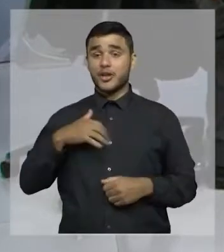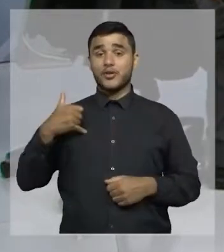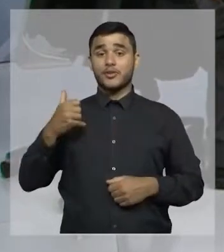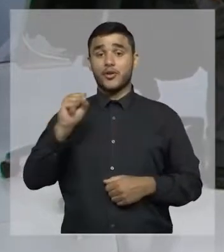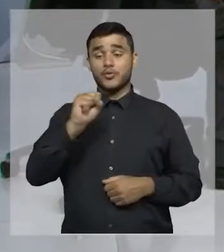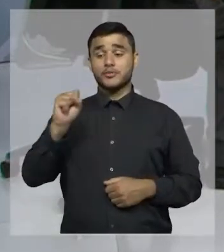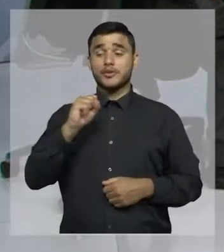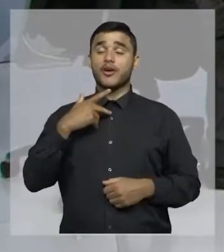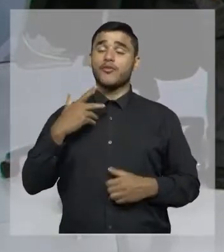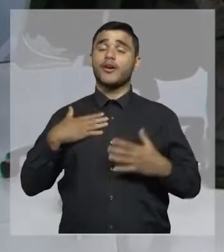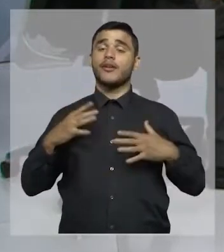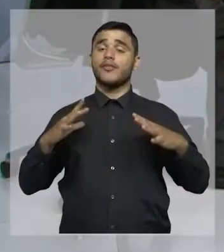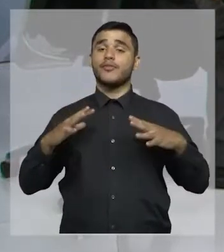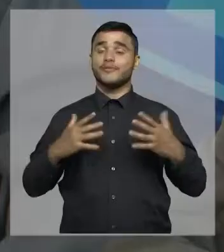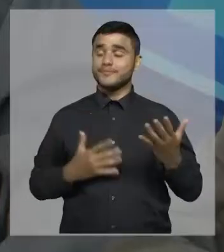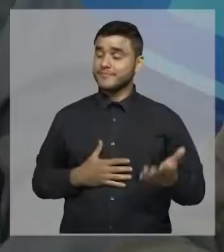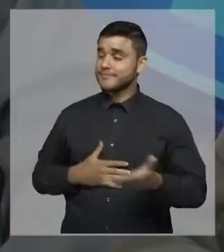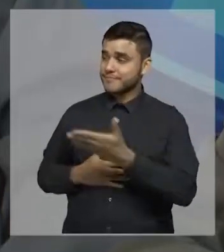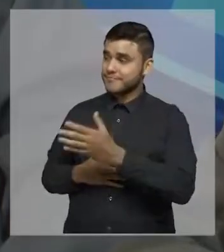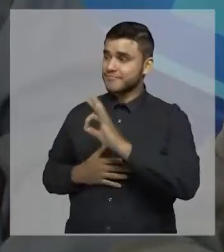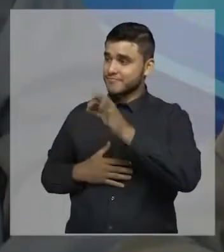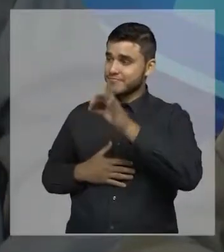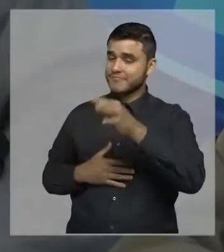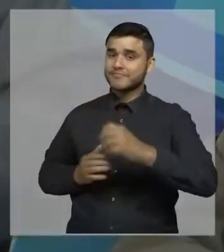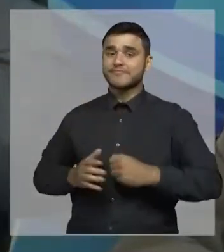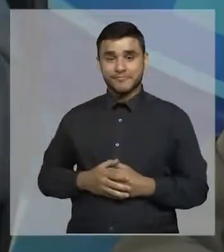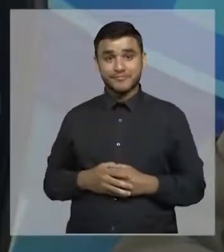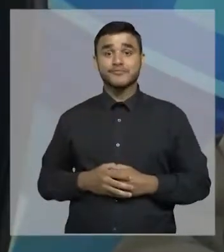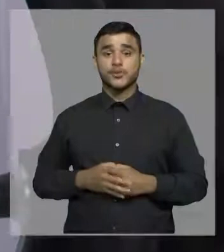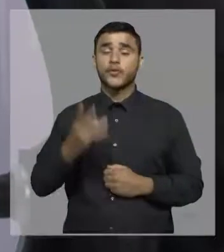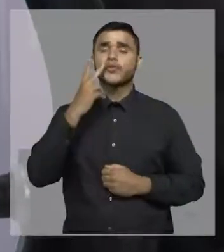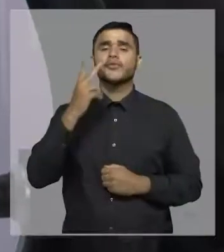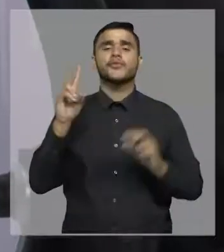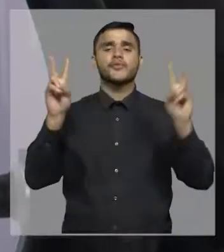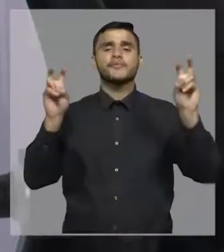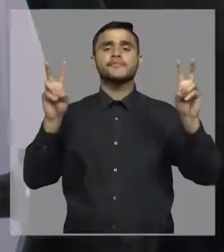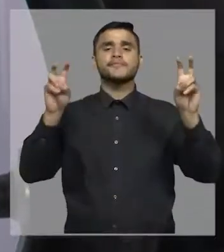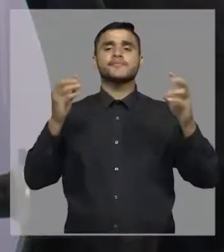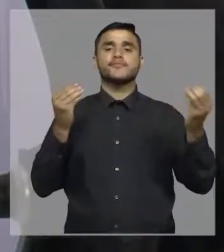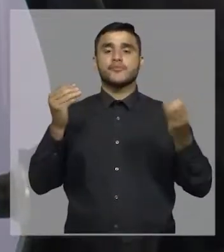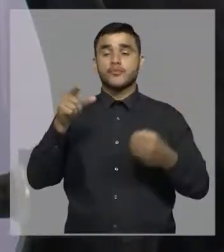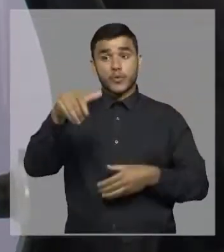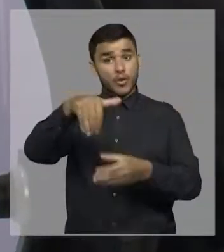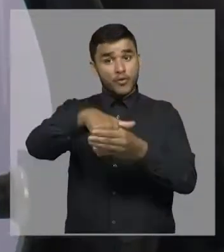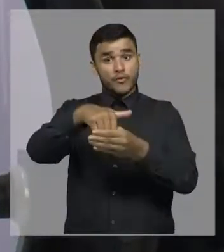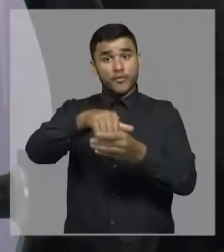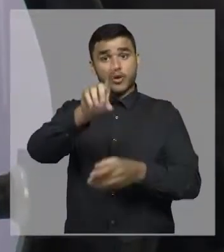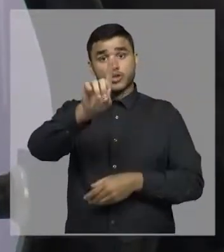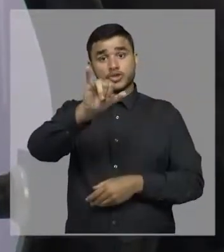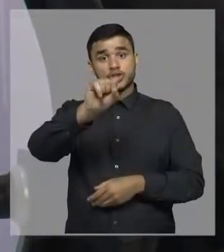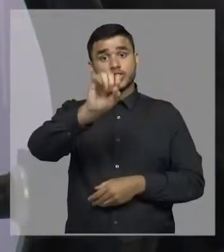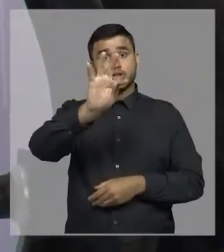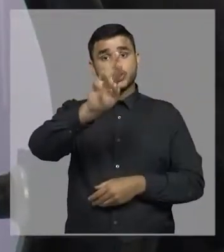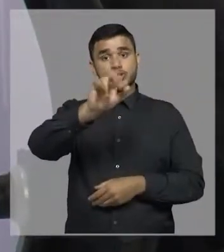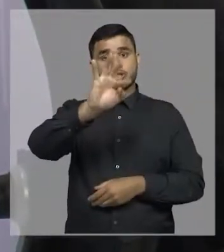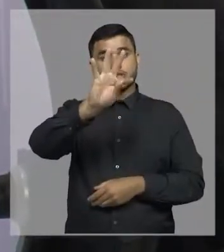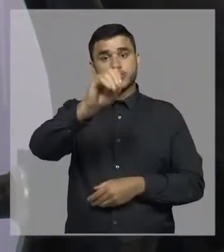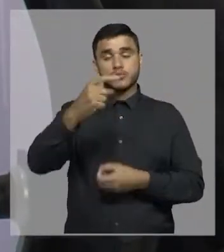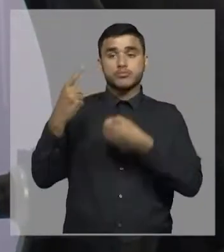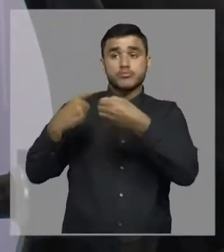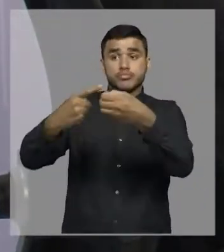A minha preocupação, Roberto, é que... Mas eu acho que você tem razão quanto ao voto distrital. Sim, mas quanto ao voto